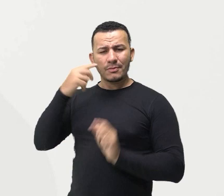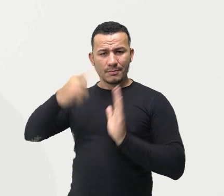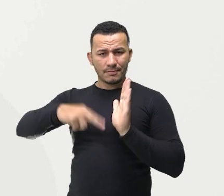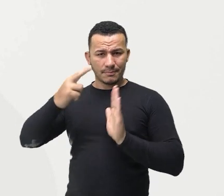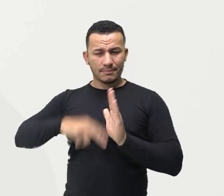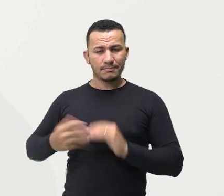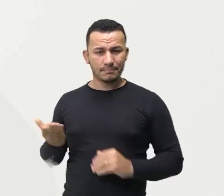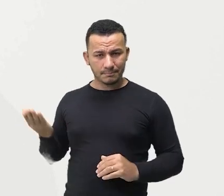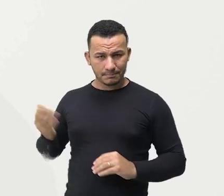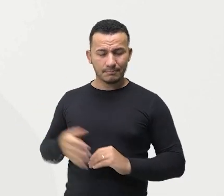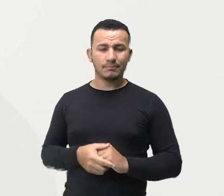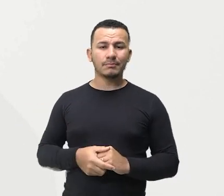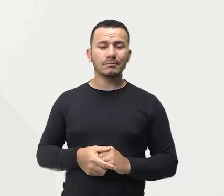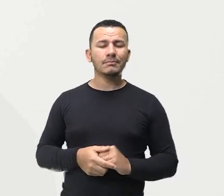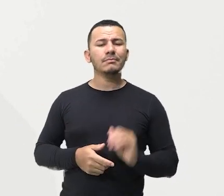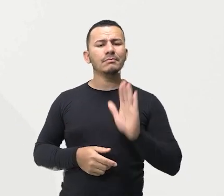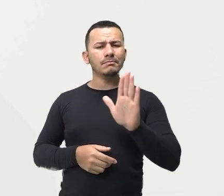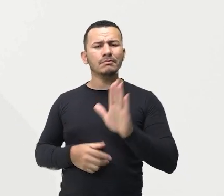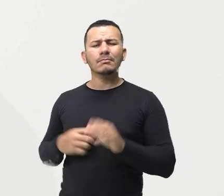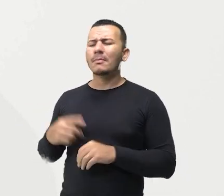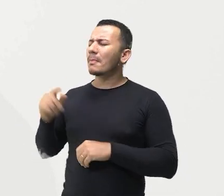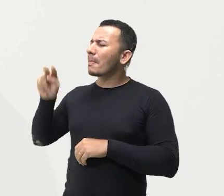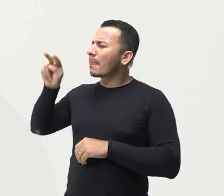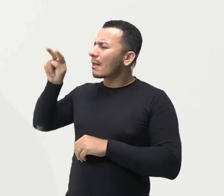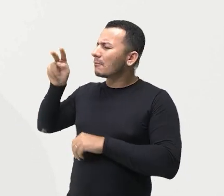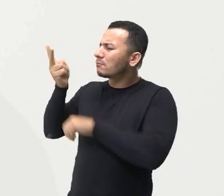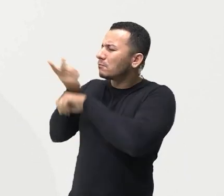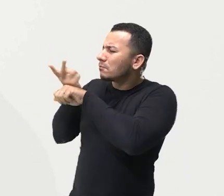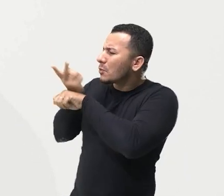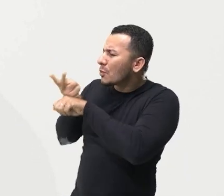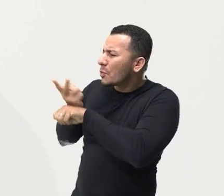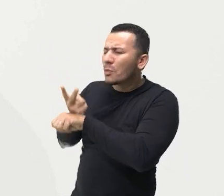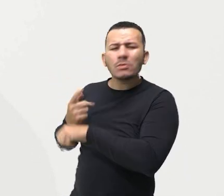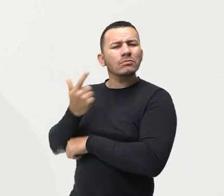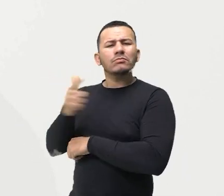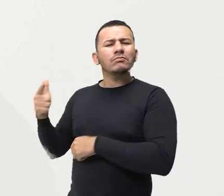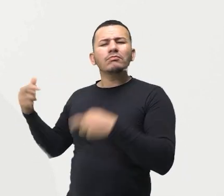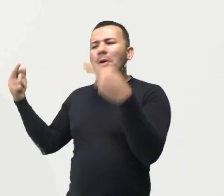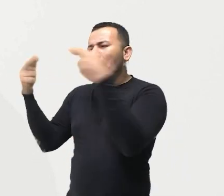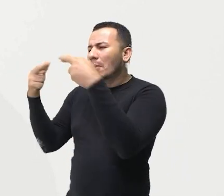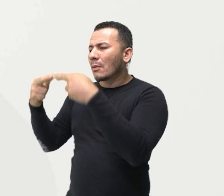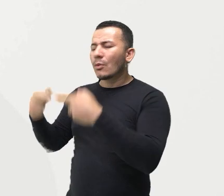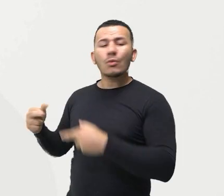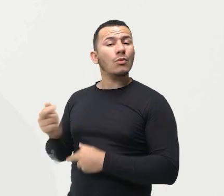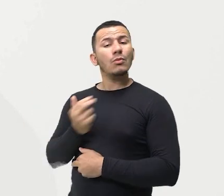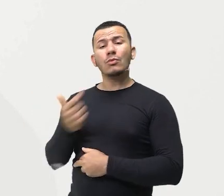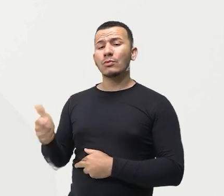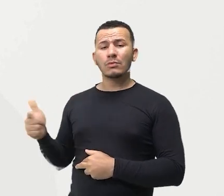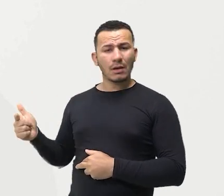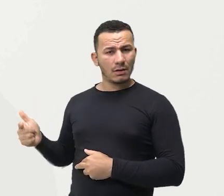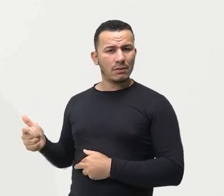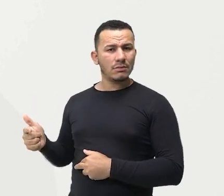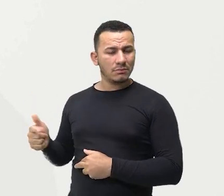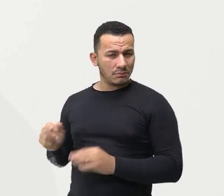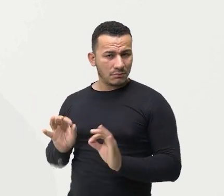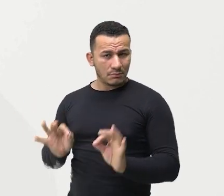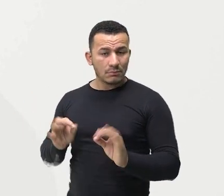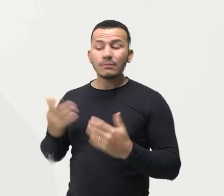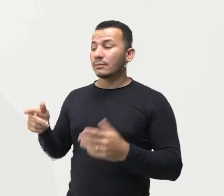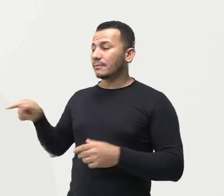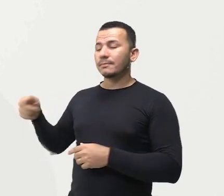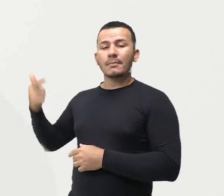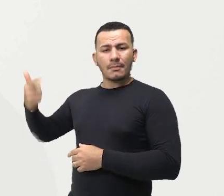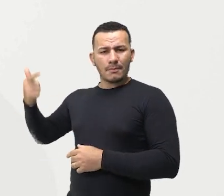olhadinha. Percebam que se a gente procurar aqui, a gente não encontra. Então, observem que aqui este verso, ou seja,